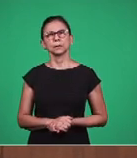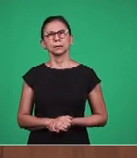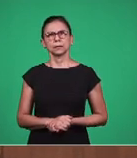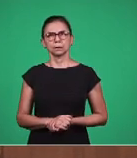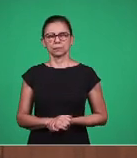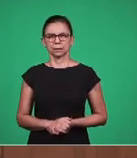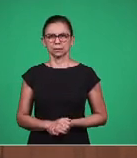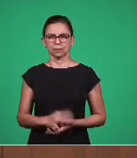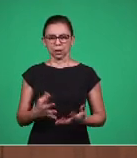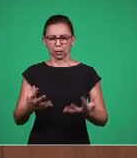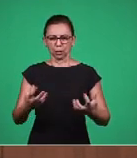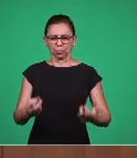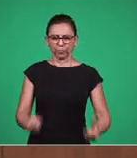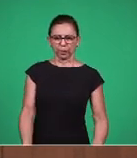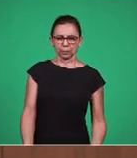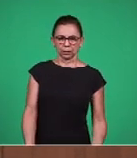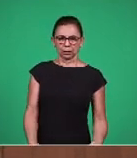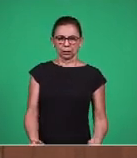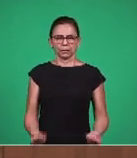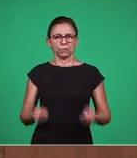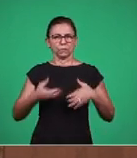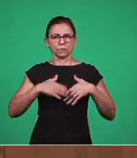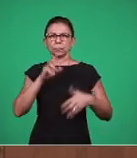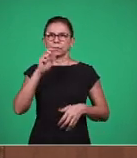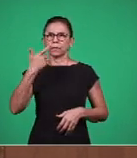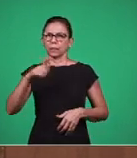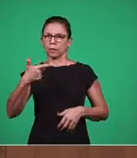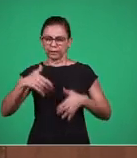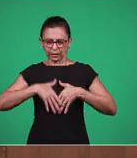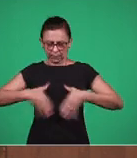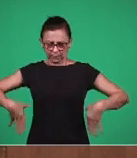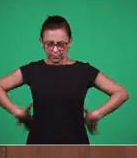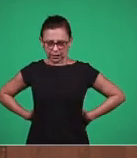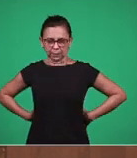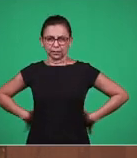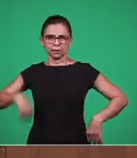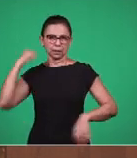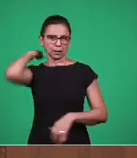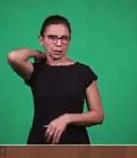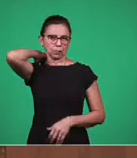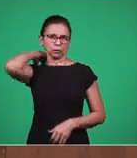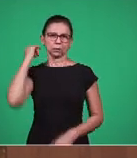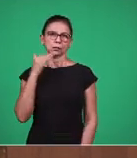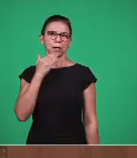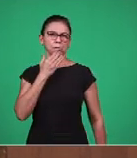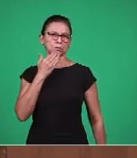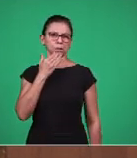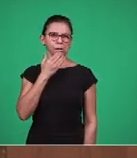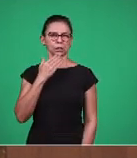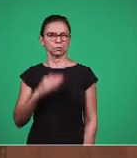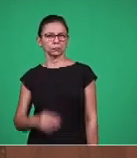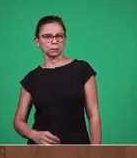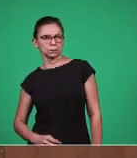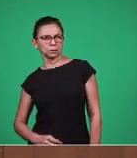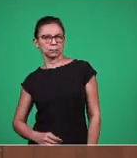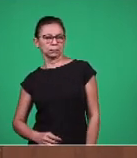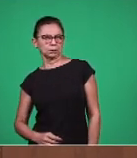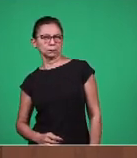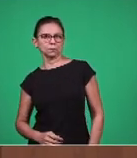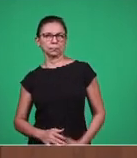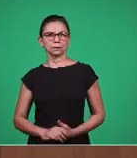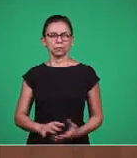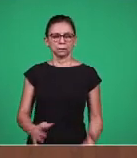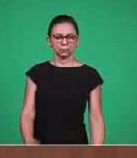em desequilíbrio, sua coluna não está na posição, sua coluna vertebral não está na sua posição, você